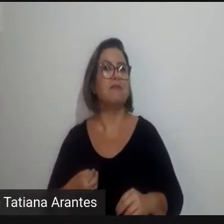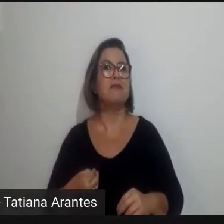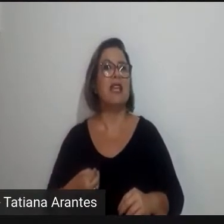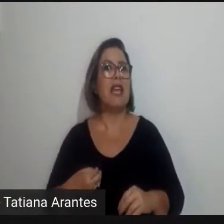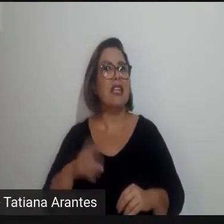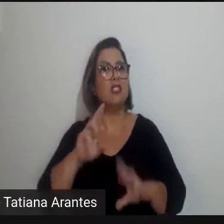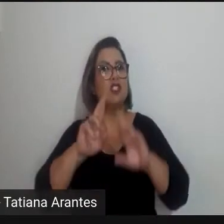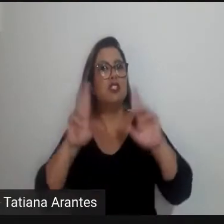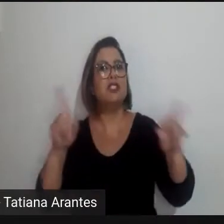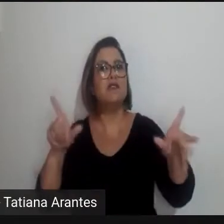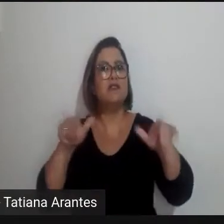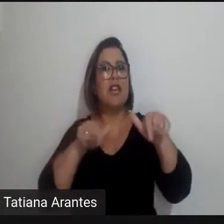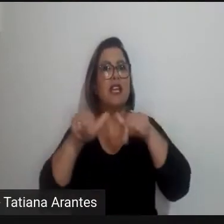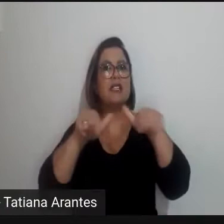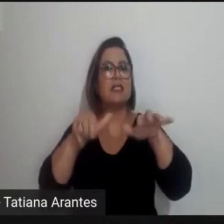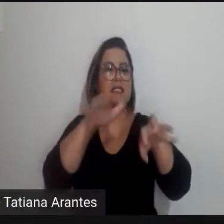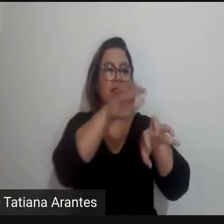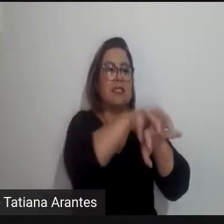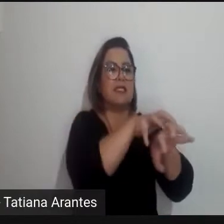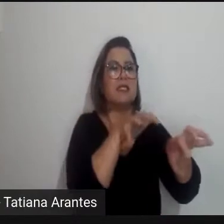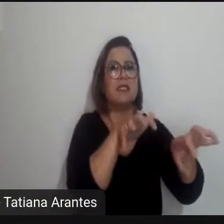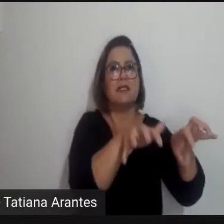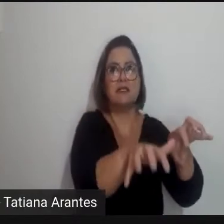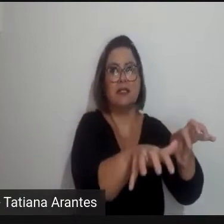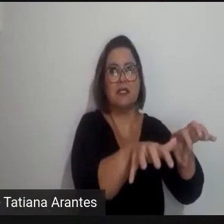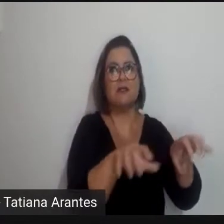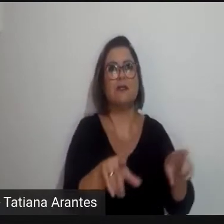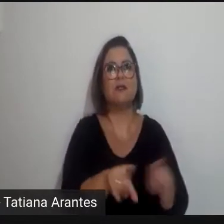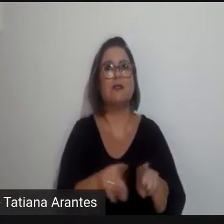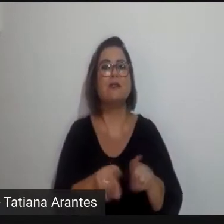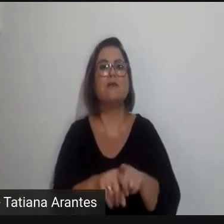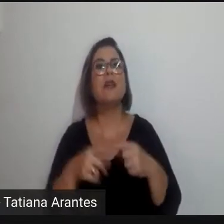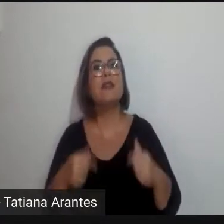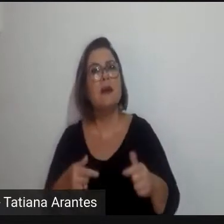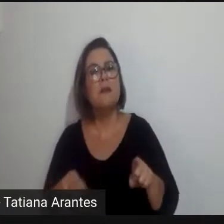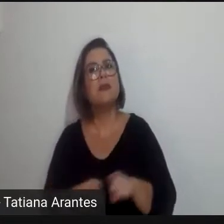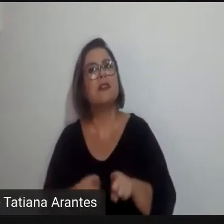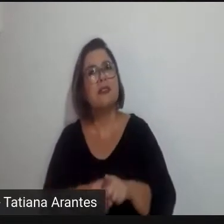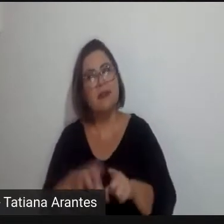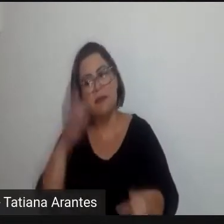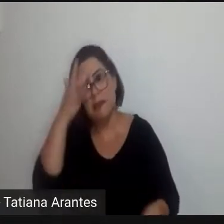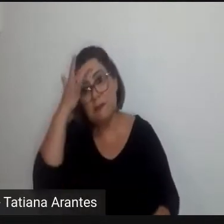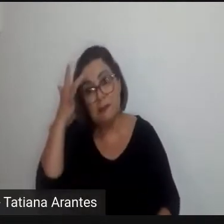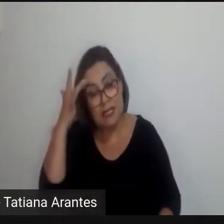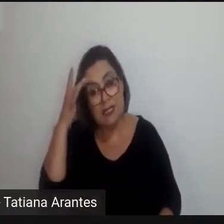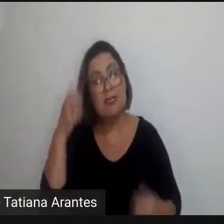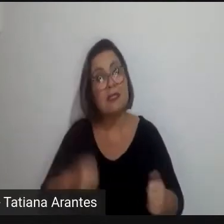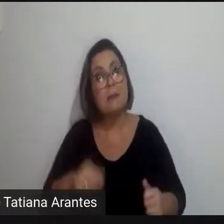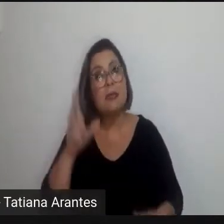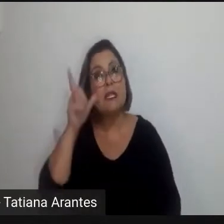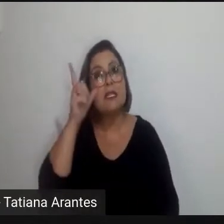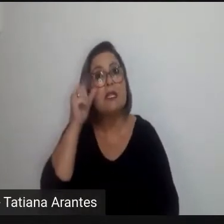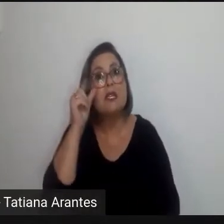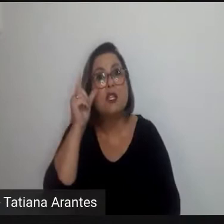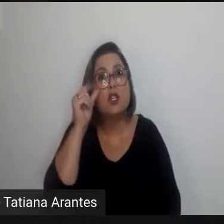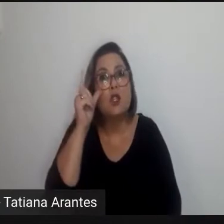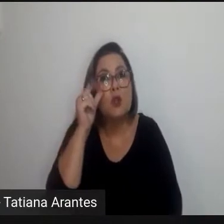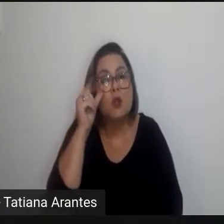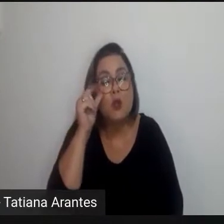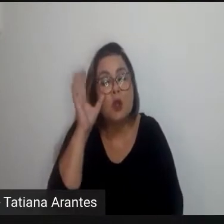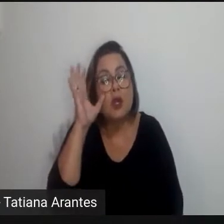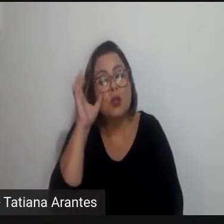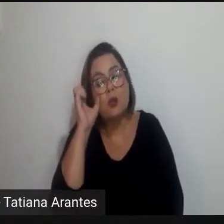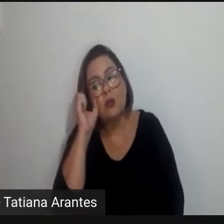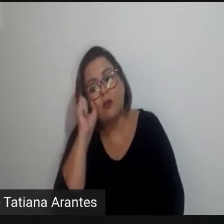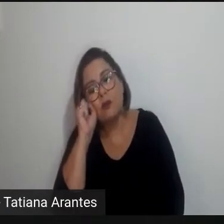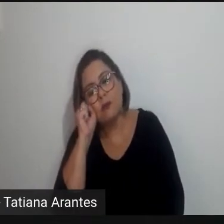o alimento está para o corpo, assim como o sono está para a mente. É no sono que a mente se reorganiza,